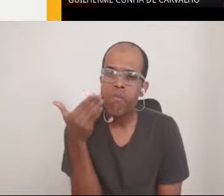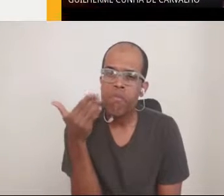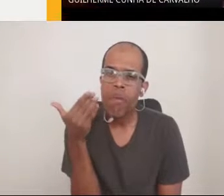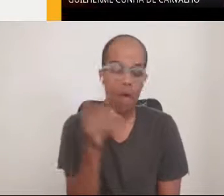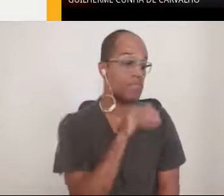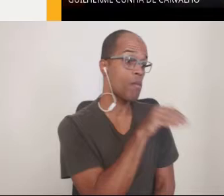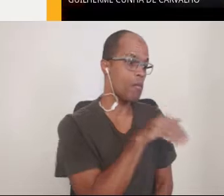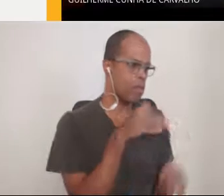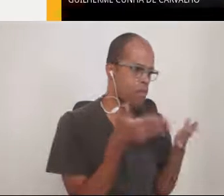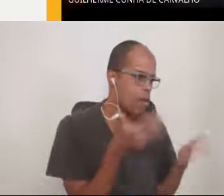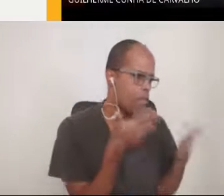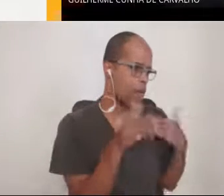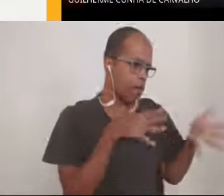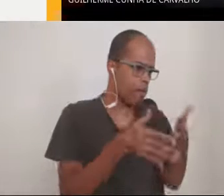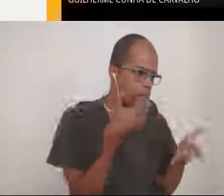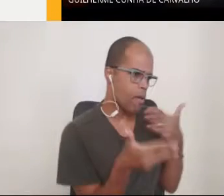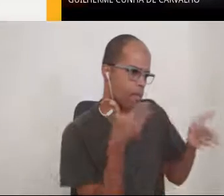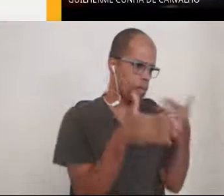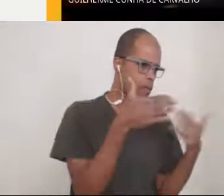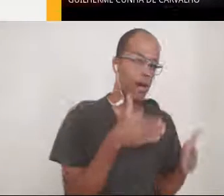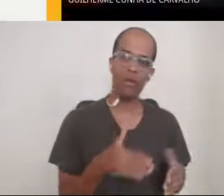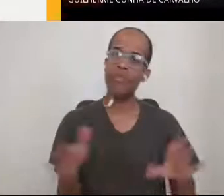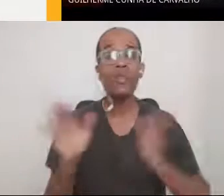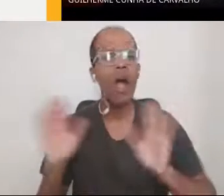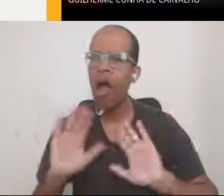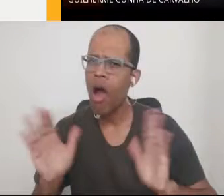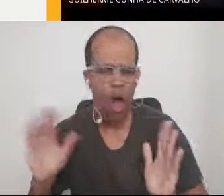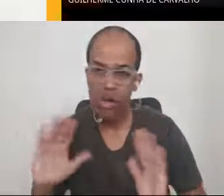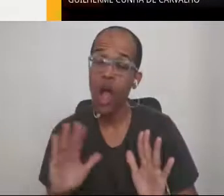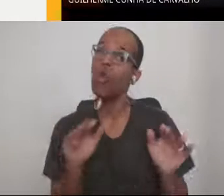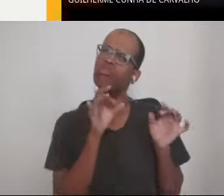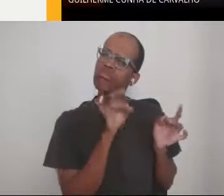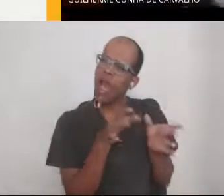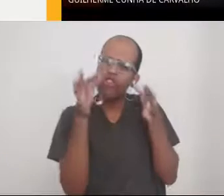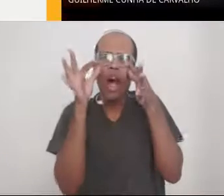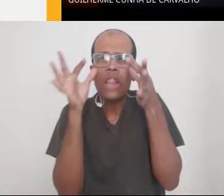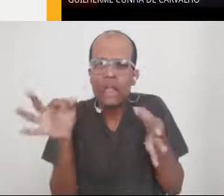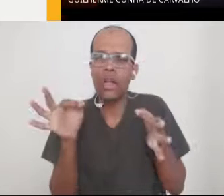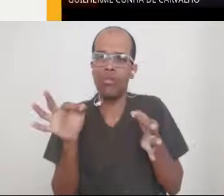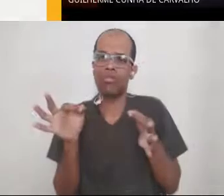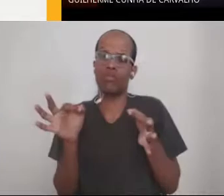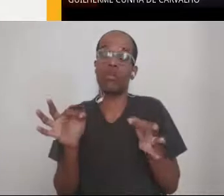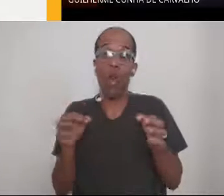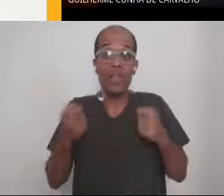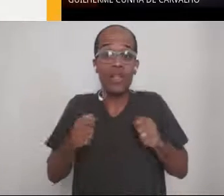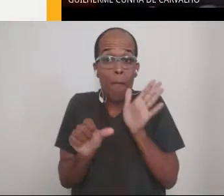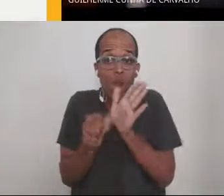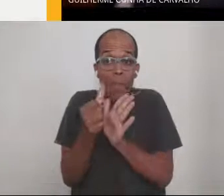que ele estivesse na aula e um coleguinha estivesse interrompendo. Tira a atenção dele. Então, assim, a primeira coisa é manter um